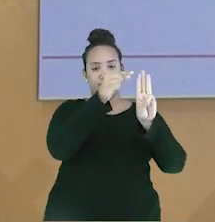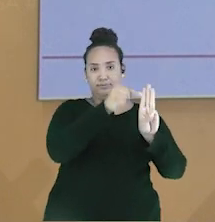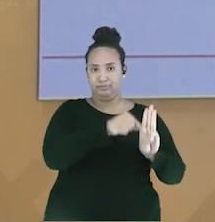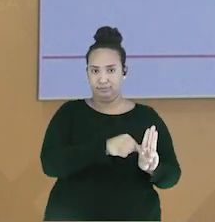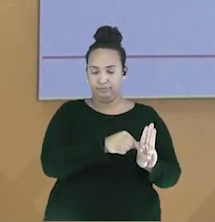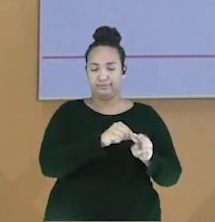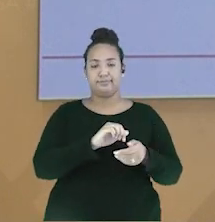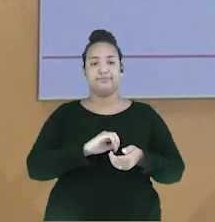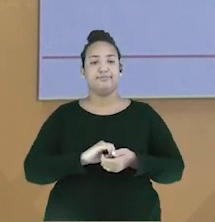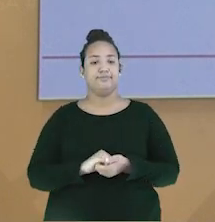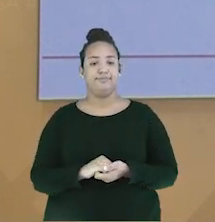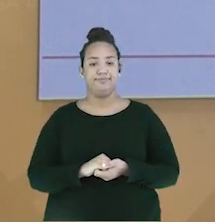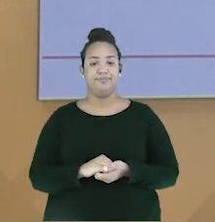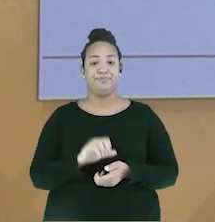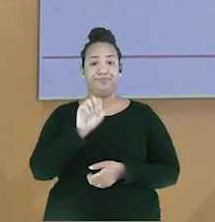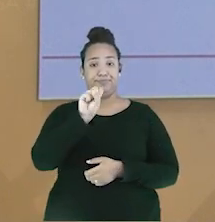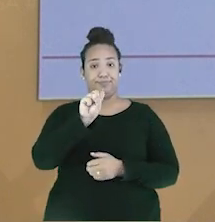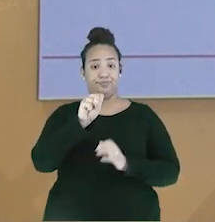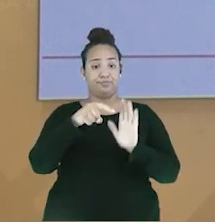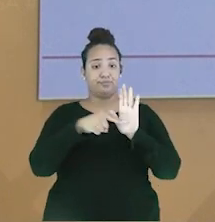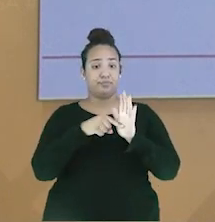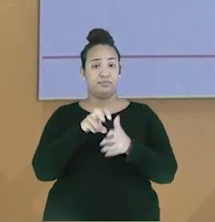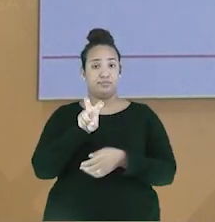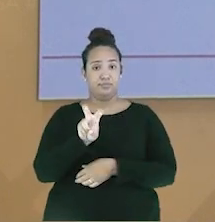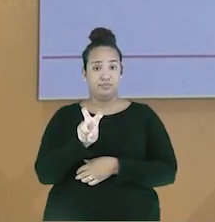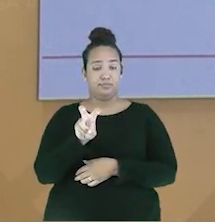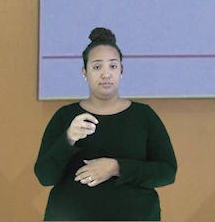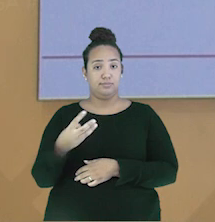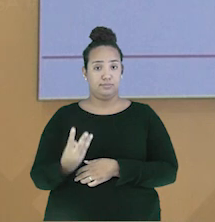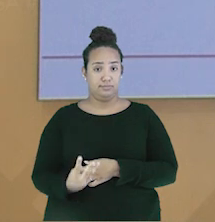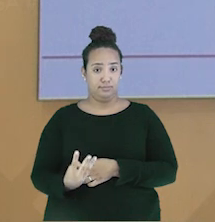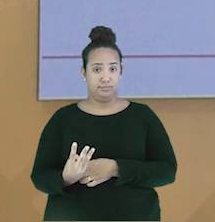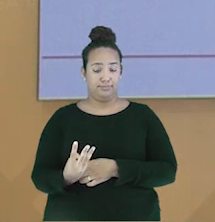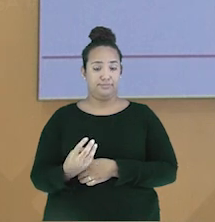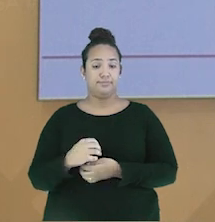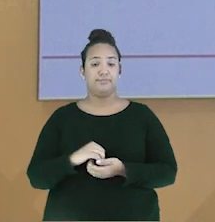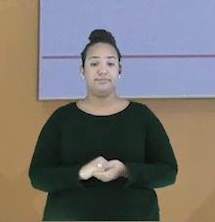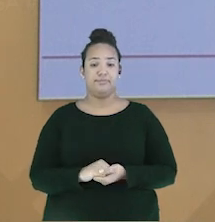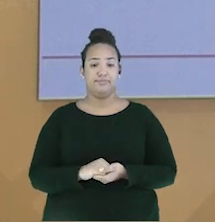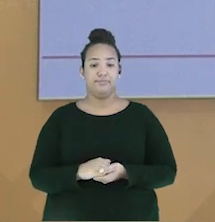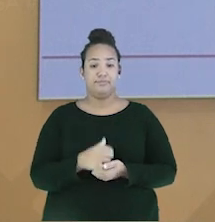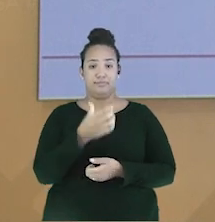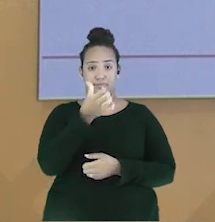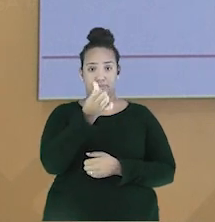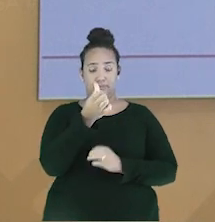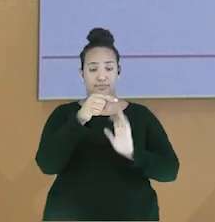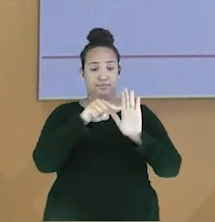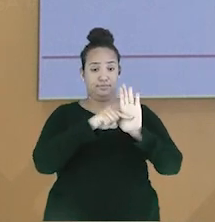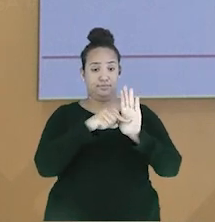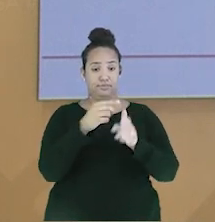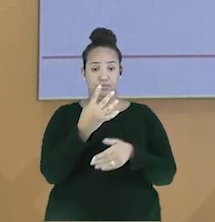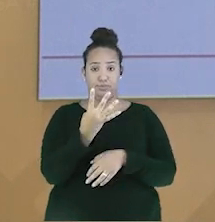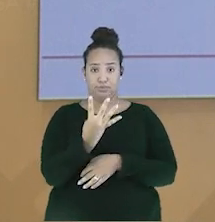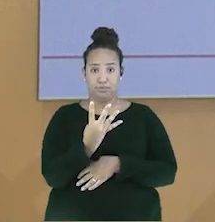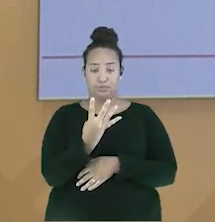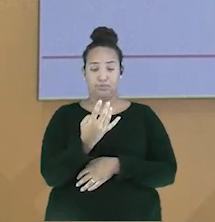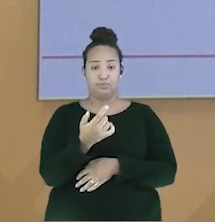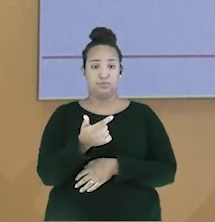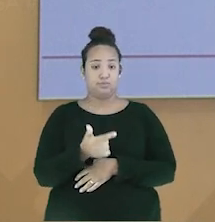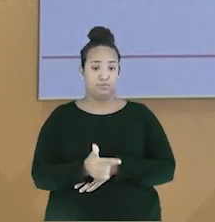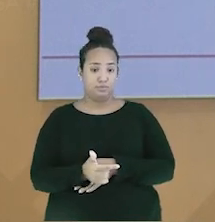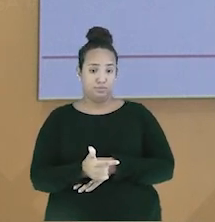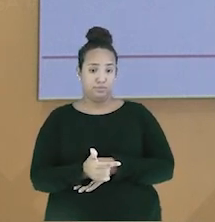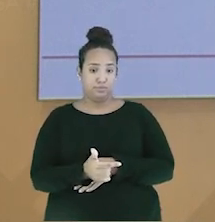centena. 8 menos 5, 3. 6 menos